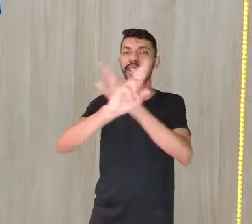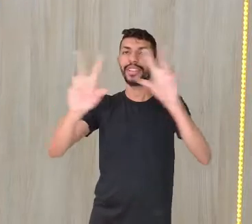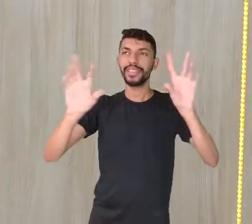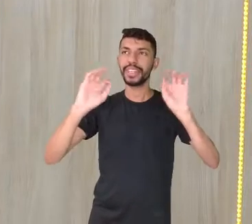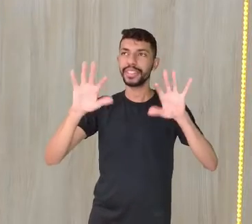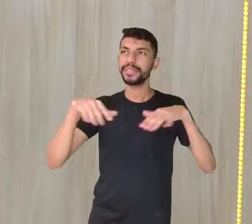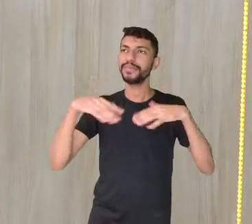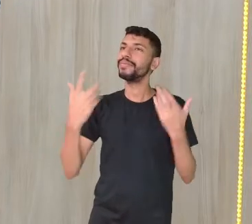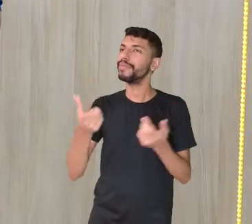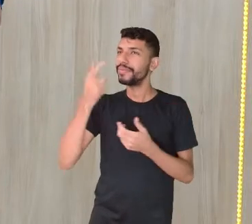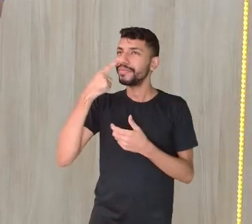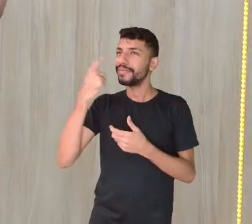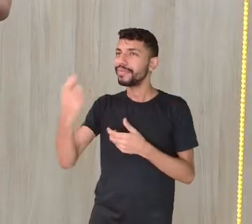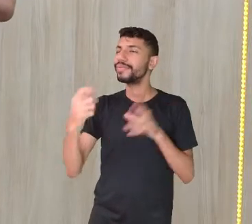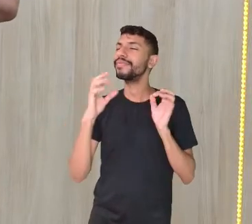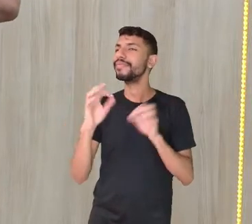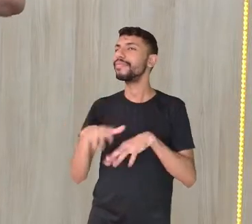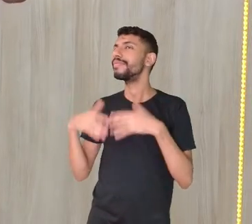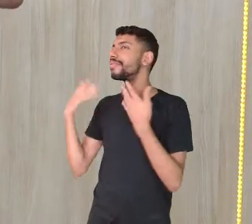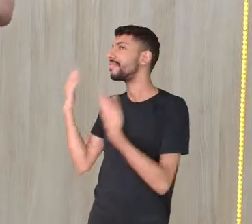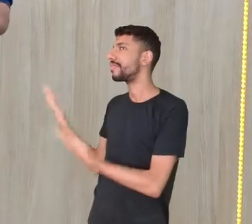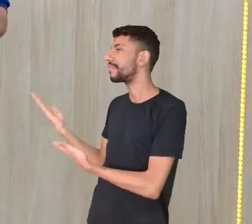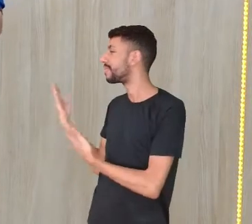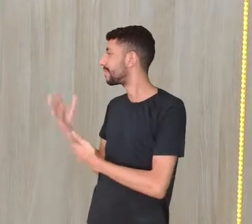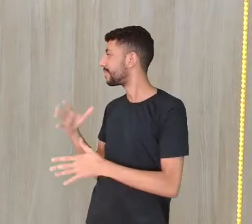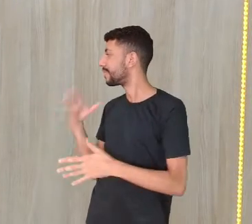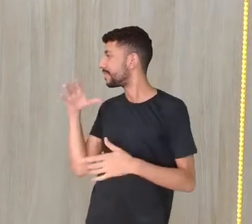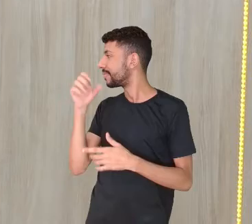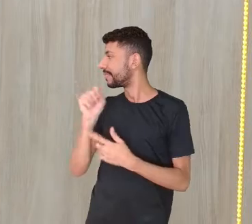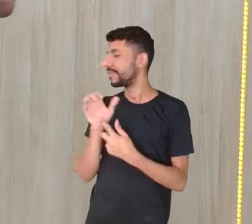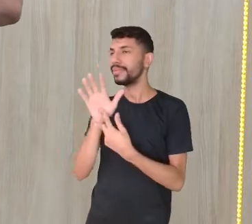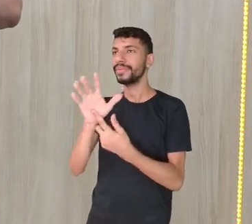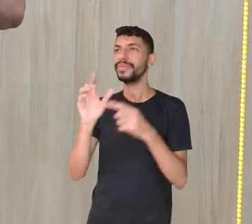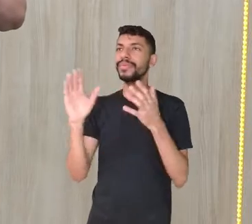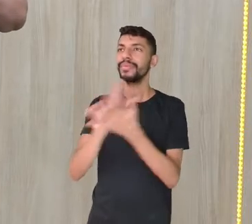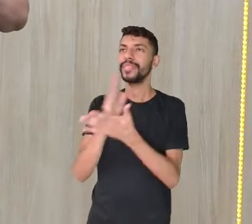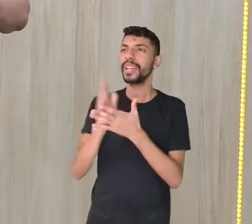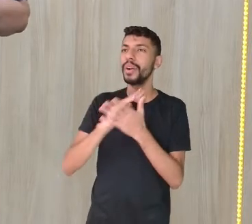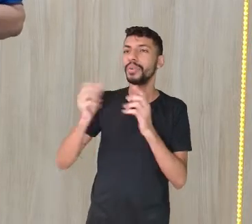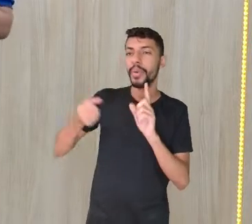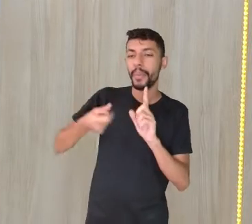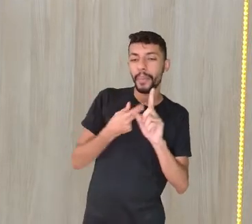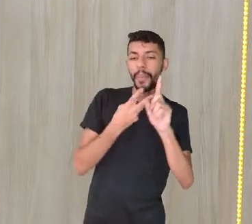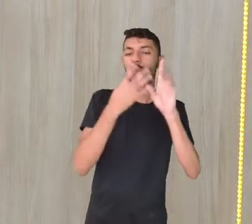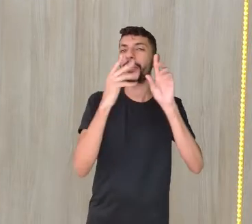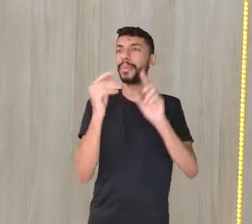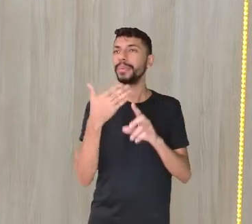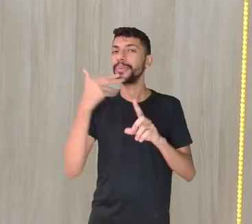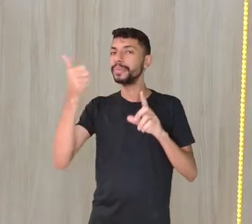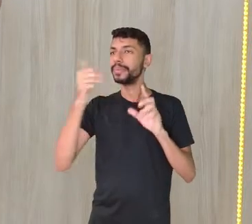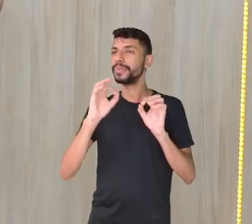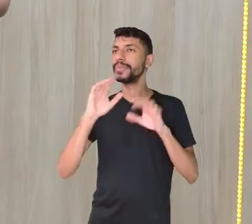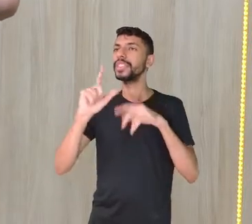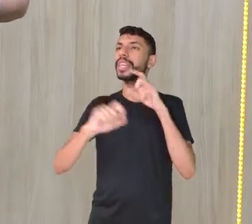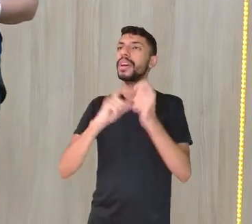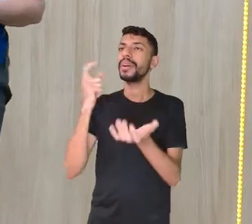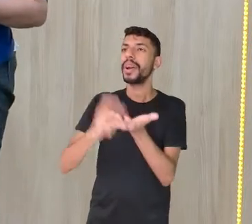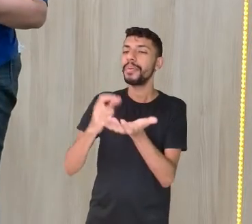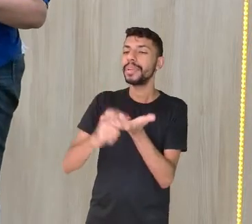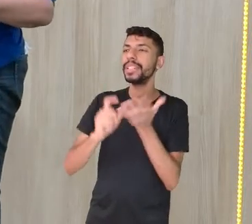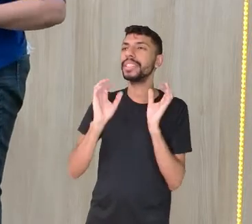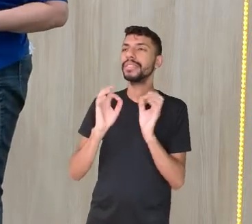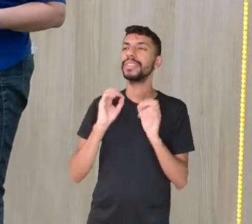Então, algo bem interessante. Aqui eu vou passar bem rapidinho alguns benefícios. Um benefício são os aplicativos,